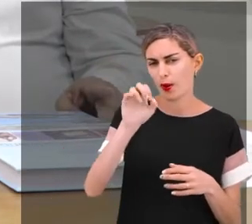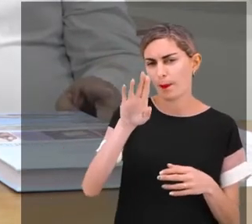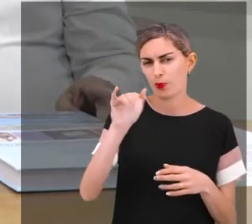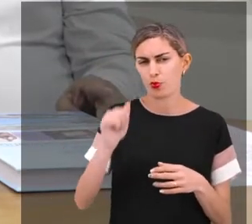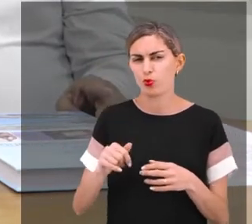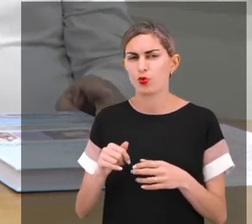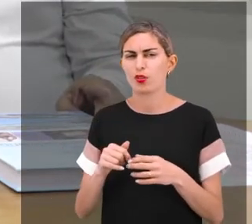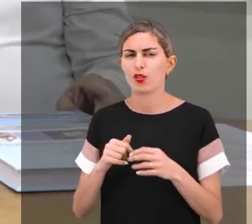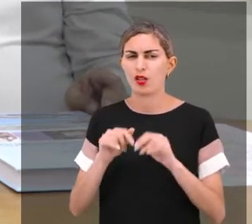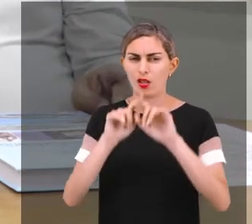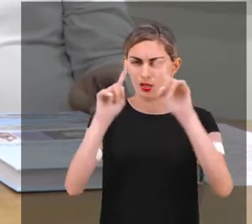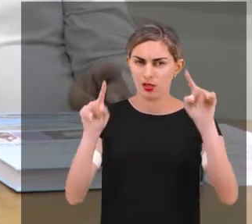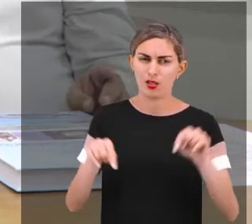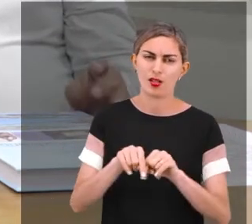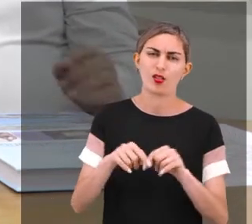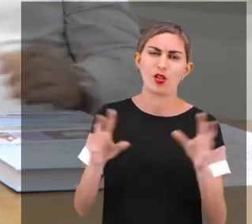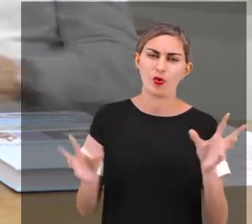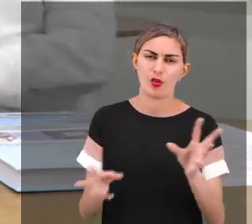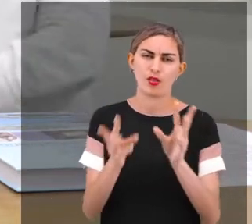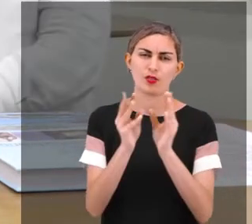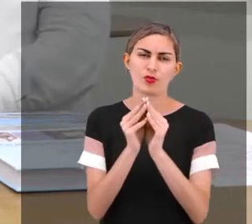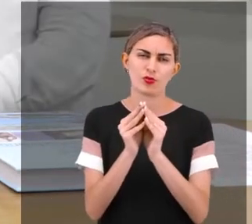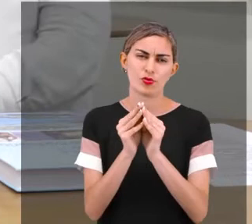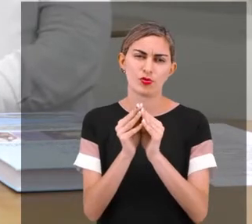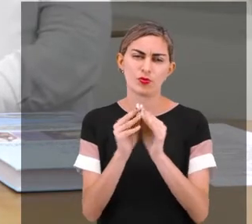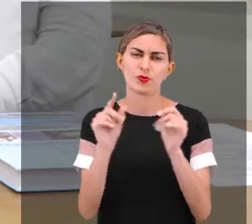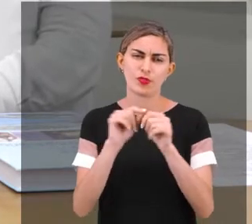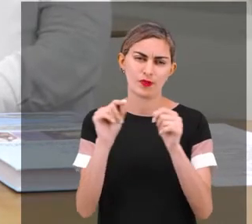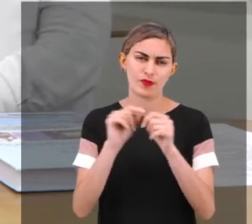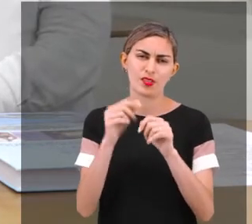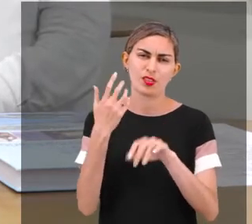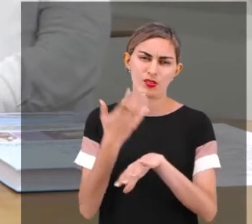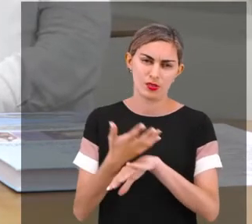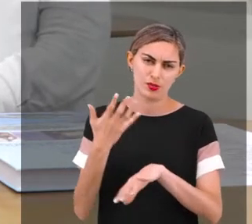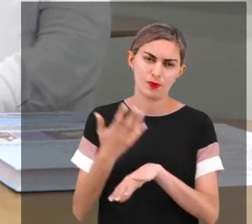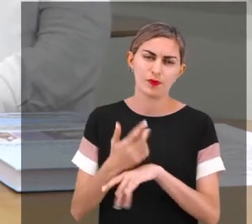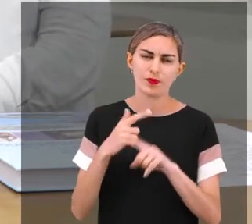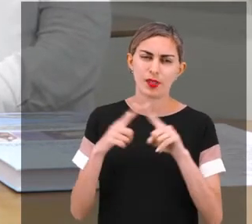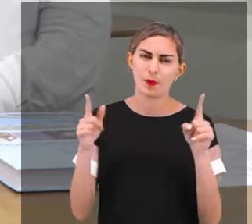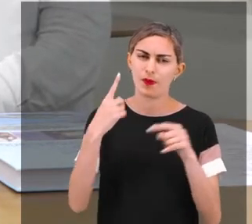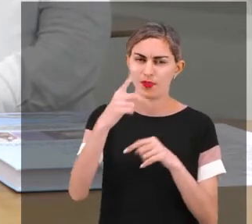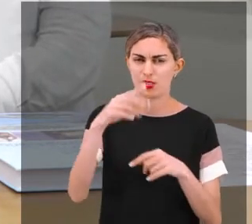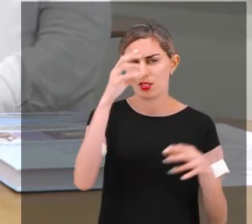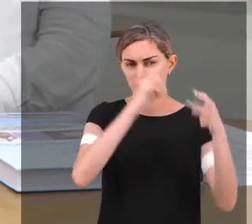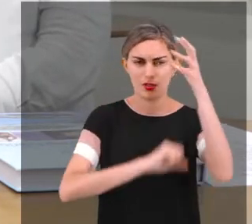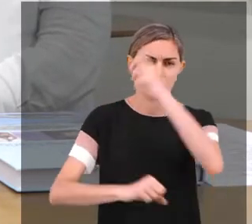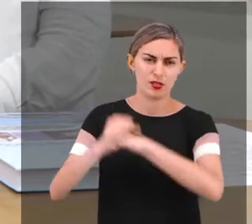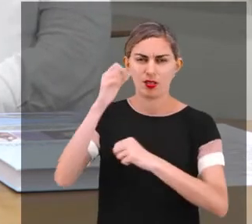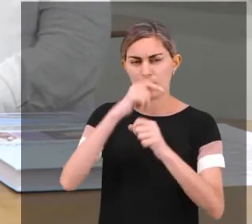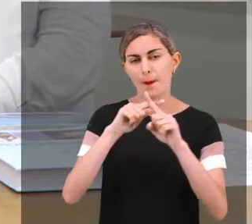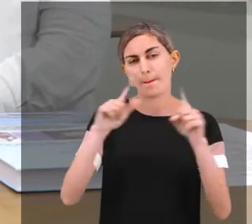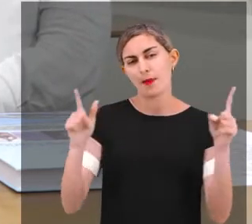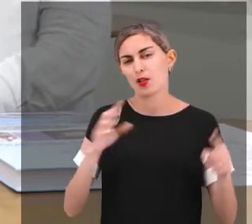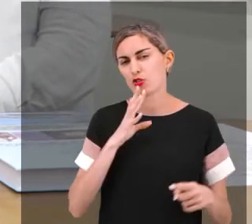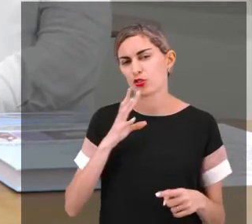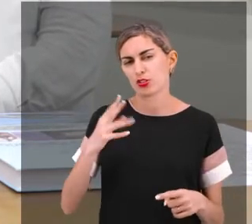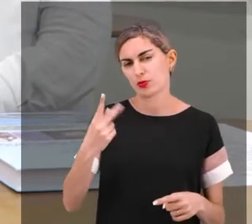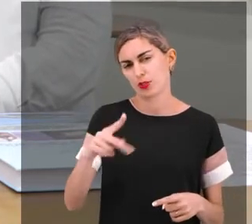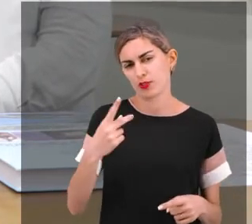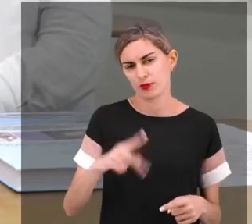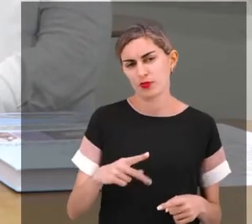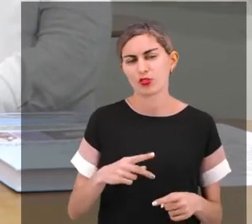um e-book. O e-book é uma síntese, é um resumo do que vai ser feito na disciplina, mas você pode aprender a ampliar muito mais o